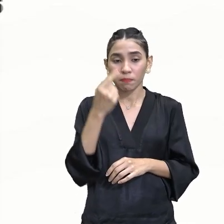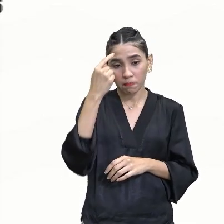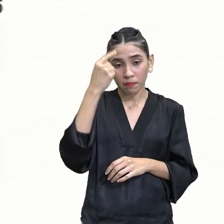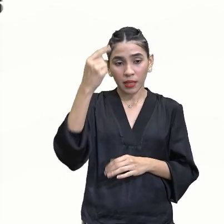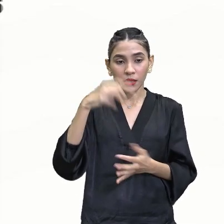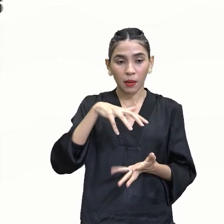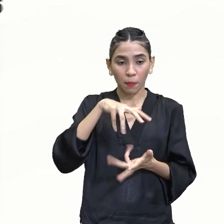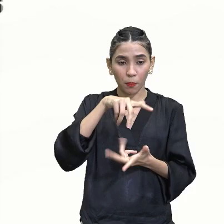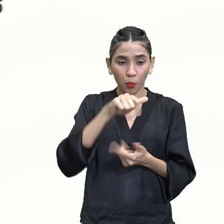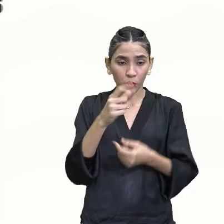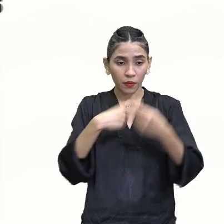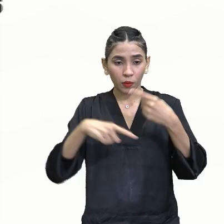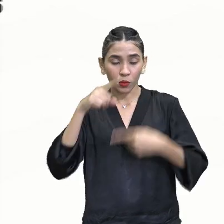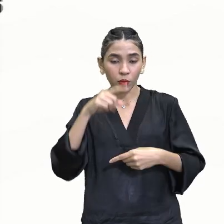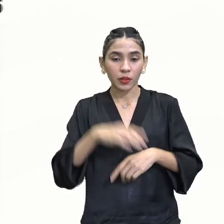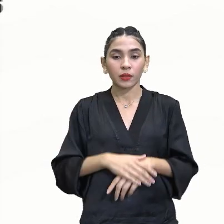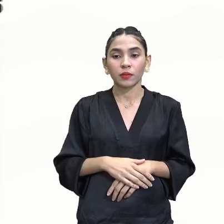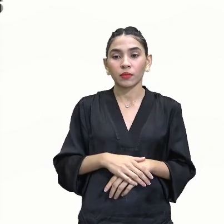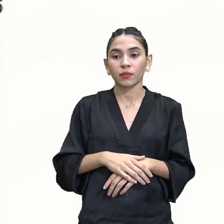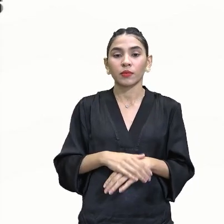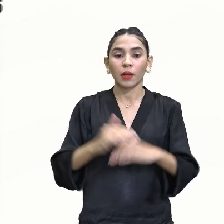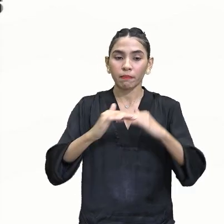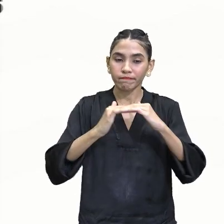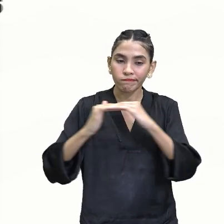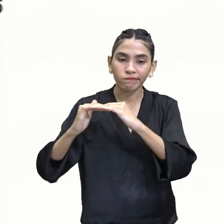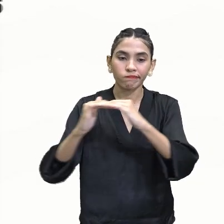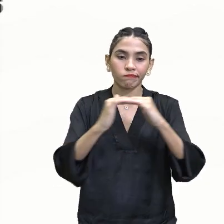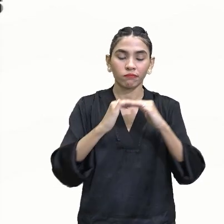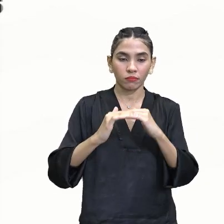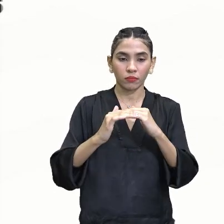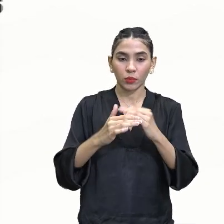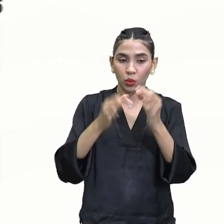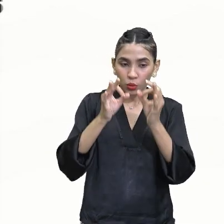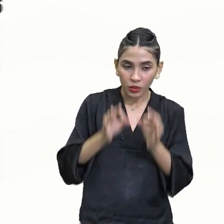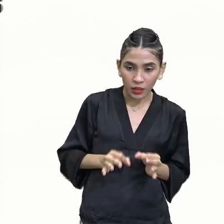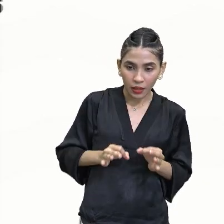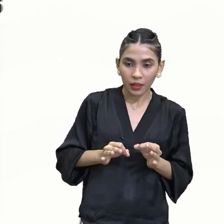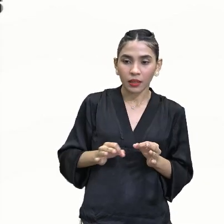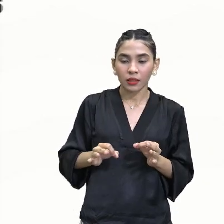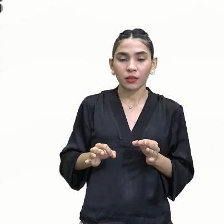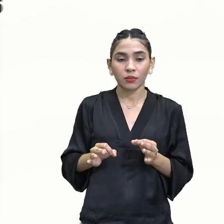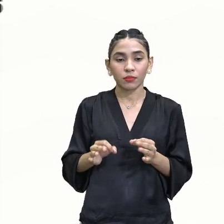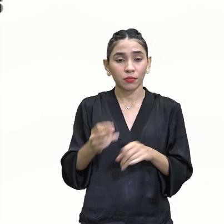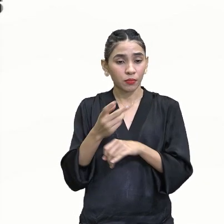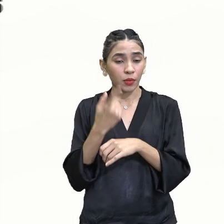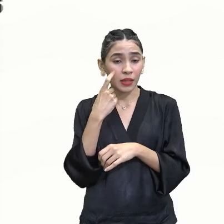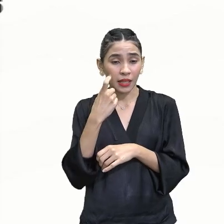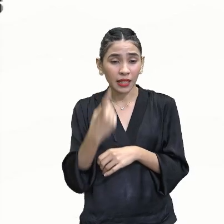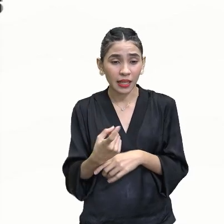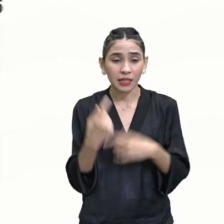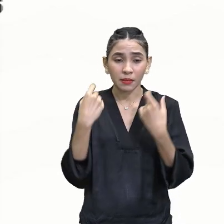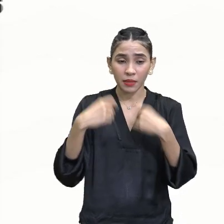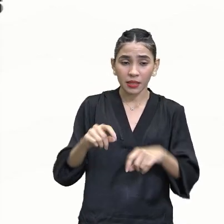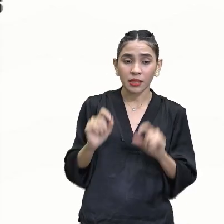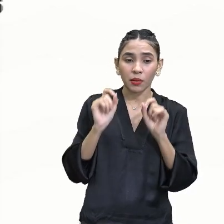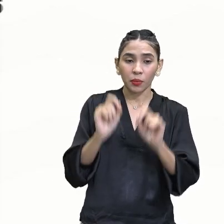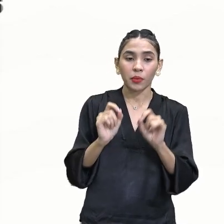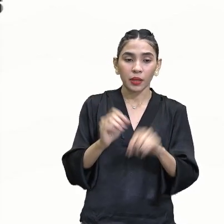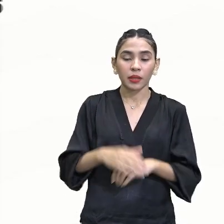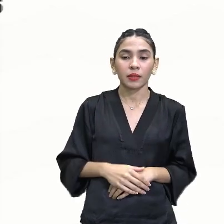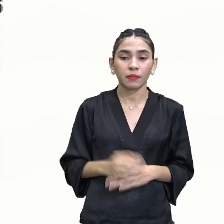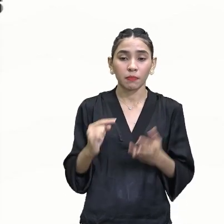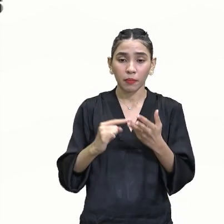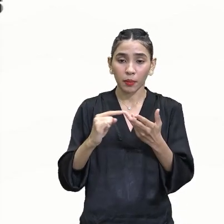mundo globalizado, que seja mais igualitário, que seja mais justo, a busca, pessoal, tem que ser exatamente